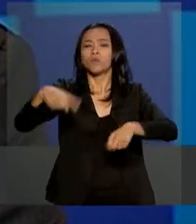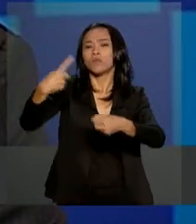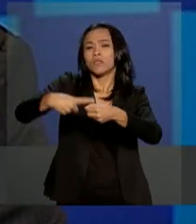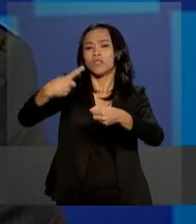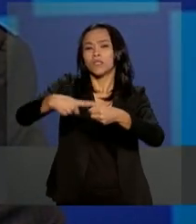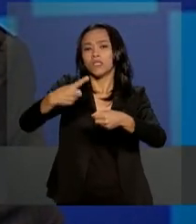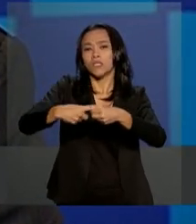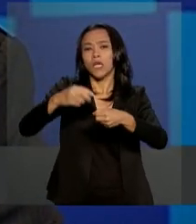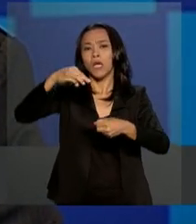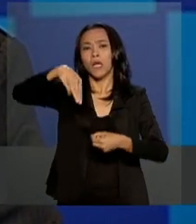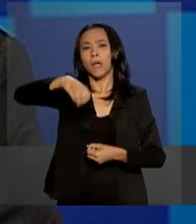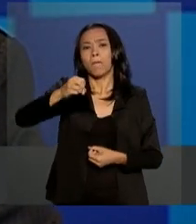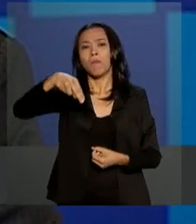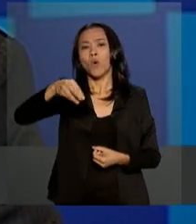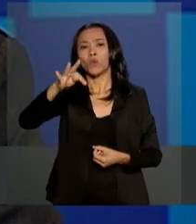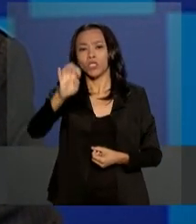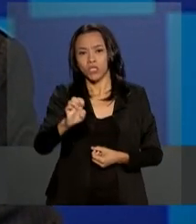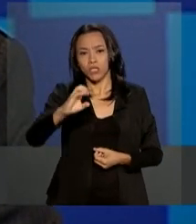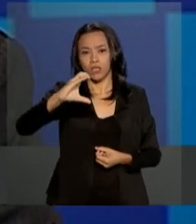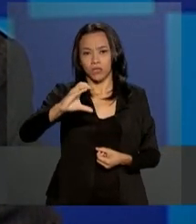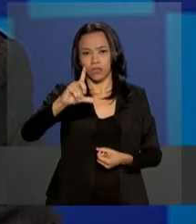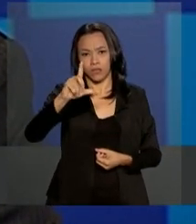claros minas gerais